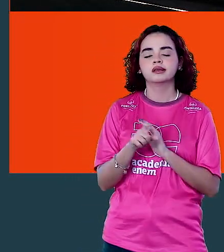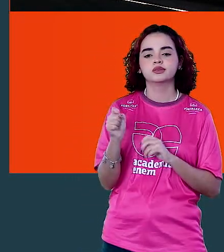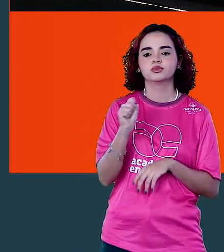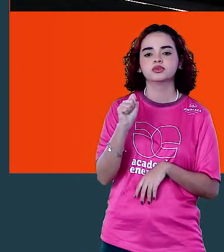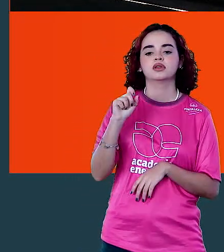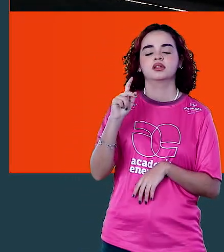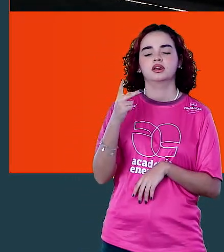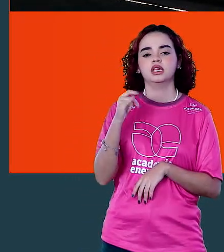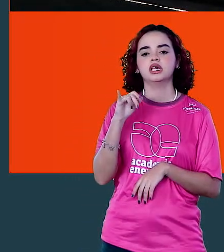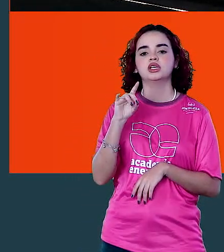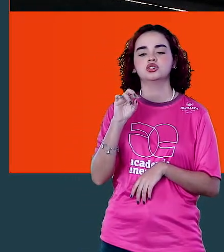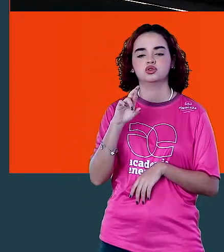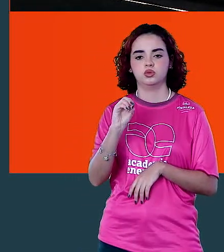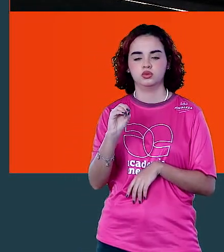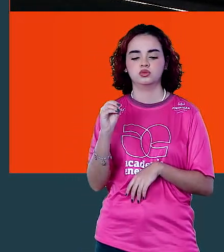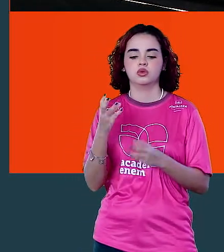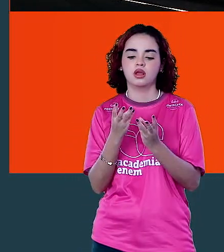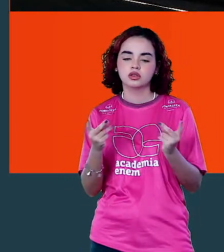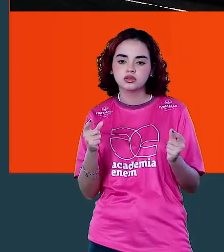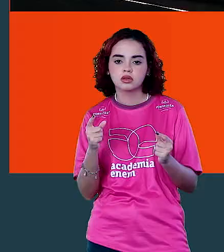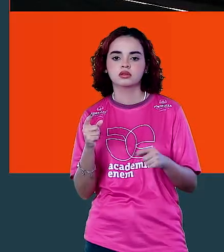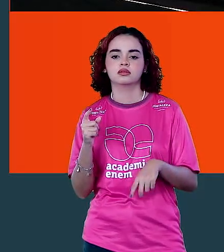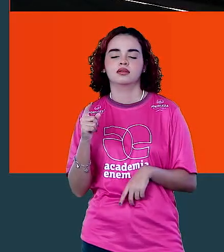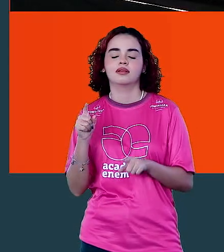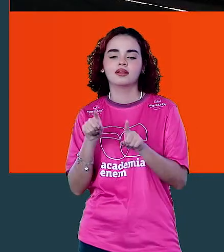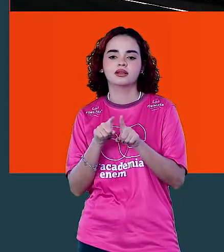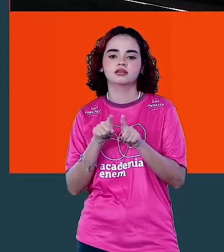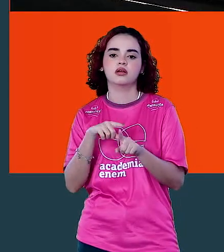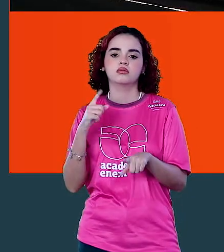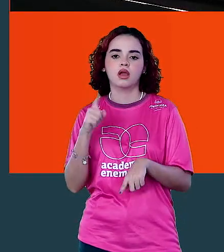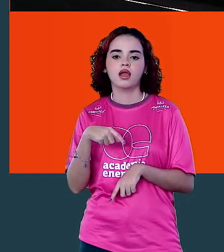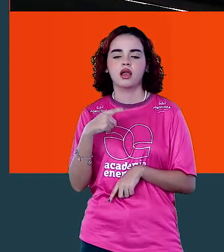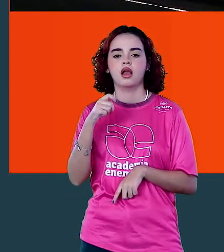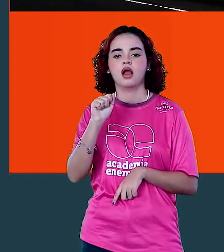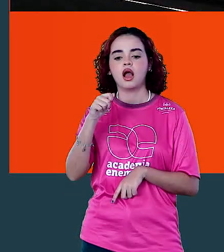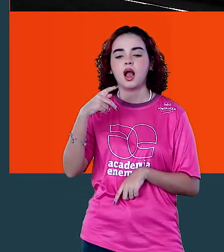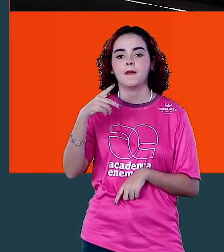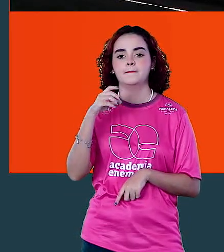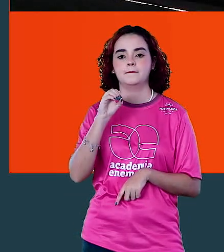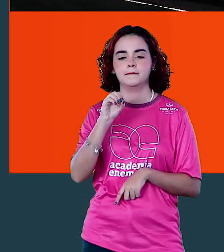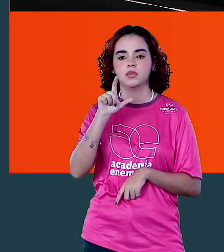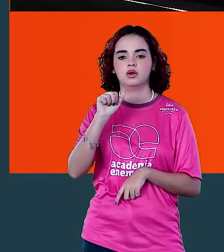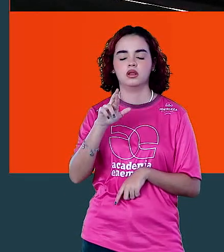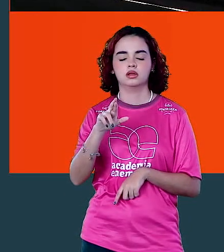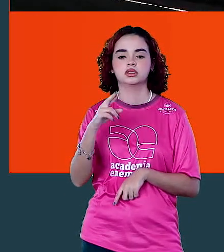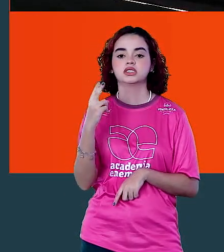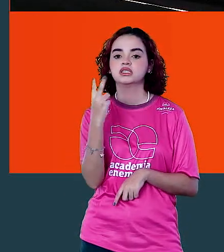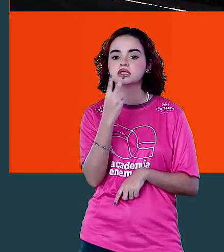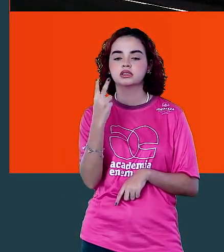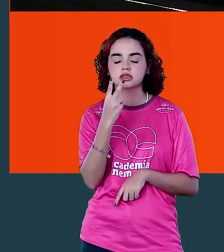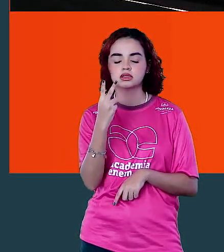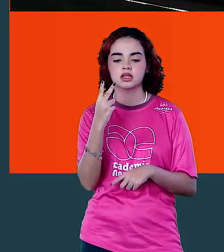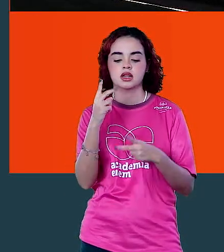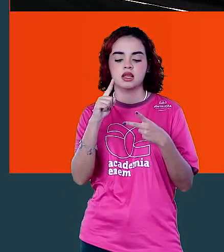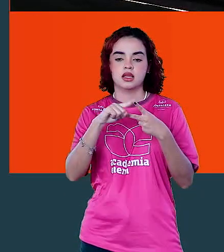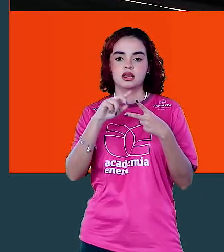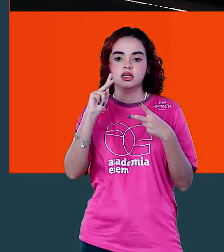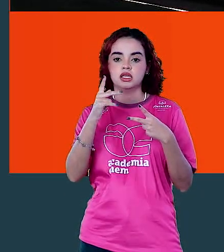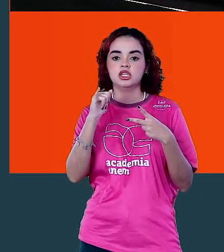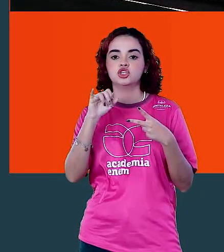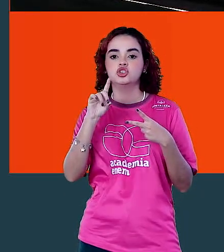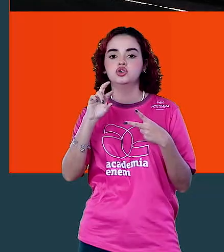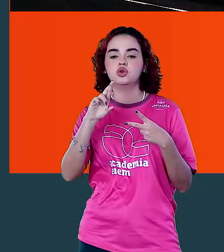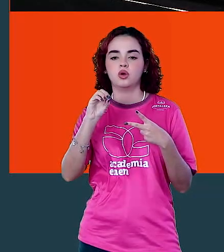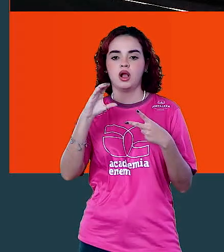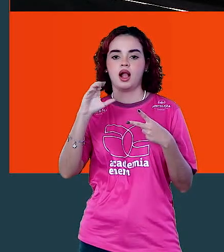apolar, então esse composto também é apolar. Grava essas duas moléculas, hidrocarbonetos